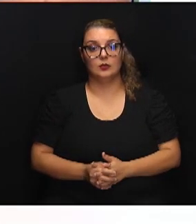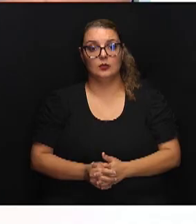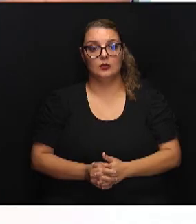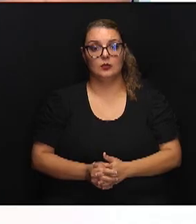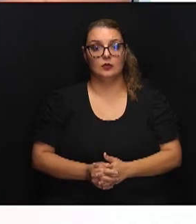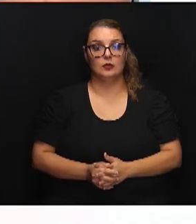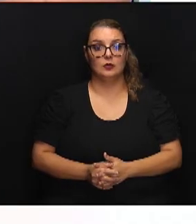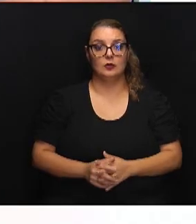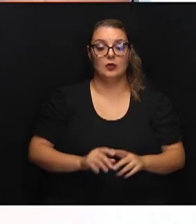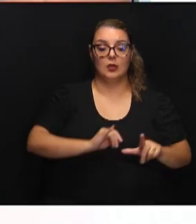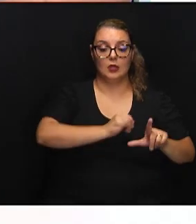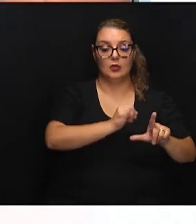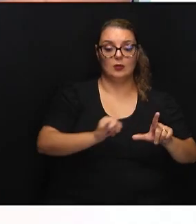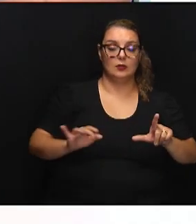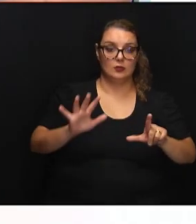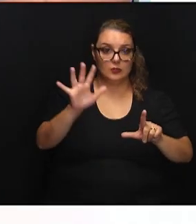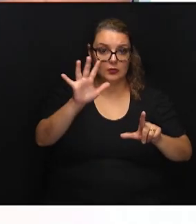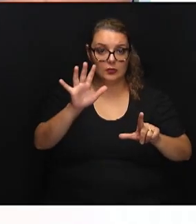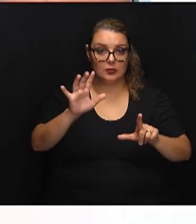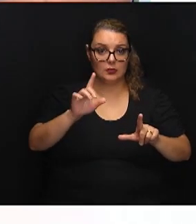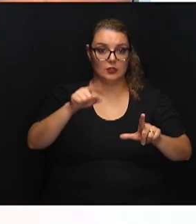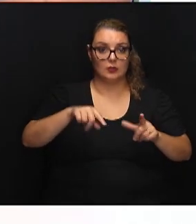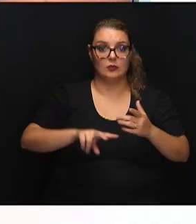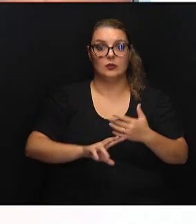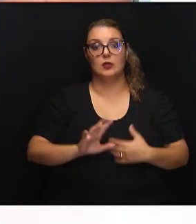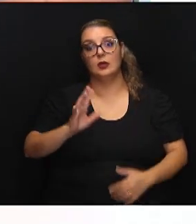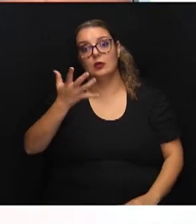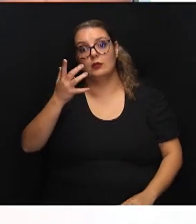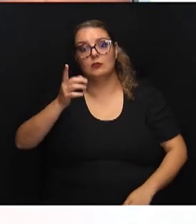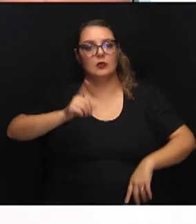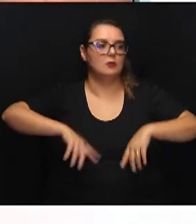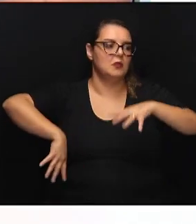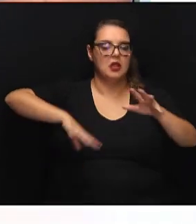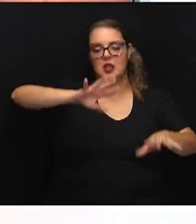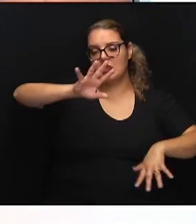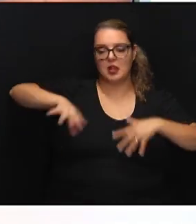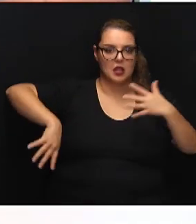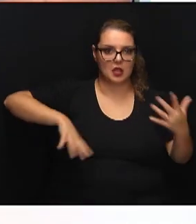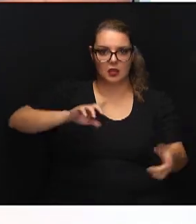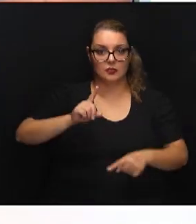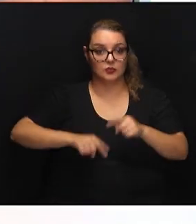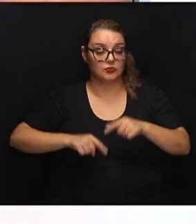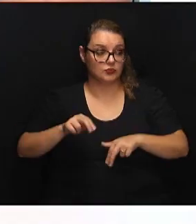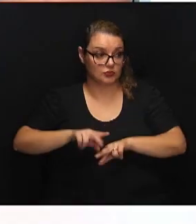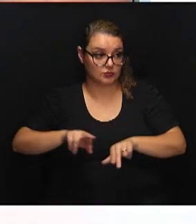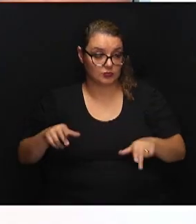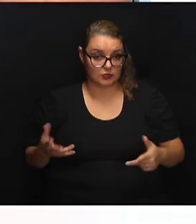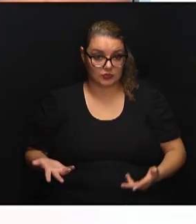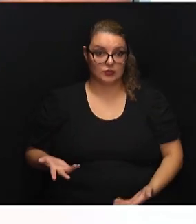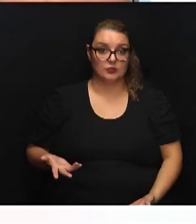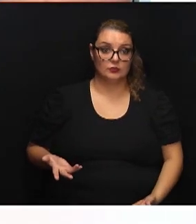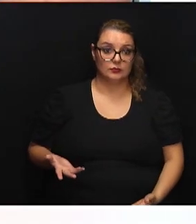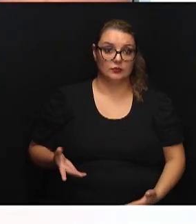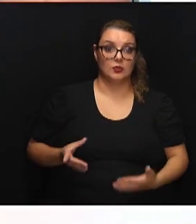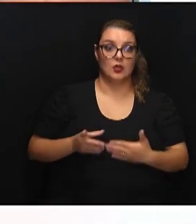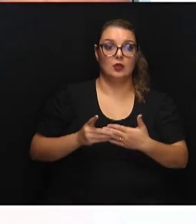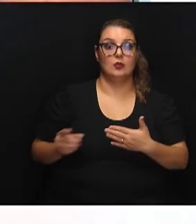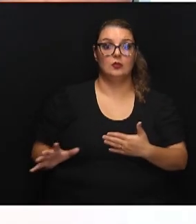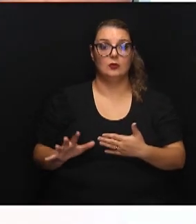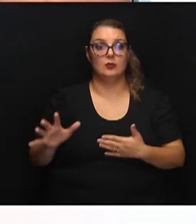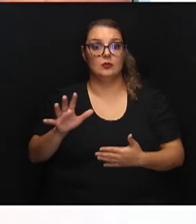a inflação é um fenômeno que ela ocorre de forma descoordenada entre os produtos, né? O dólar sobe,